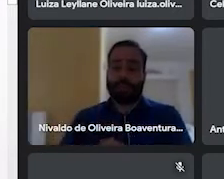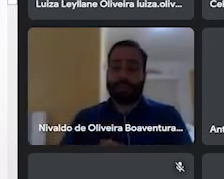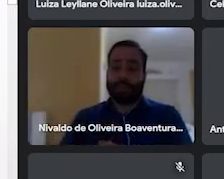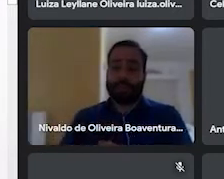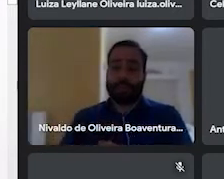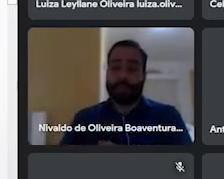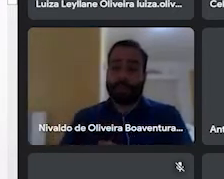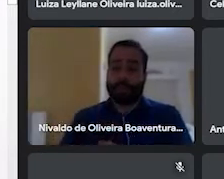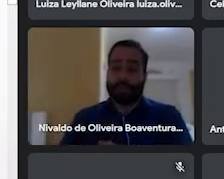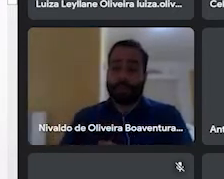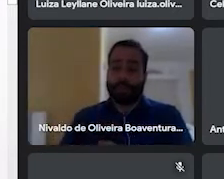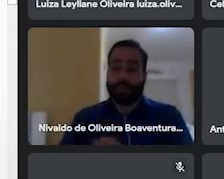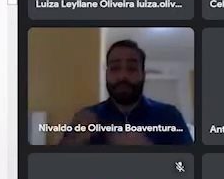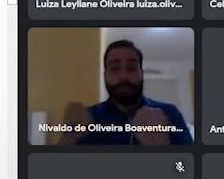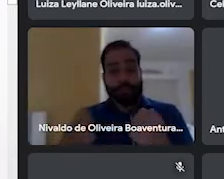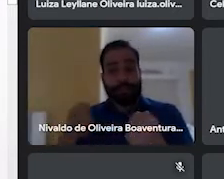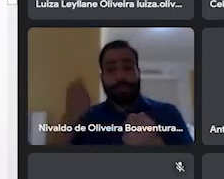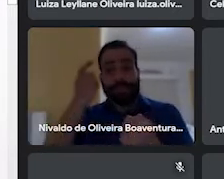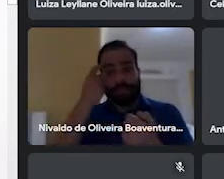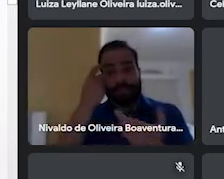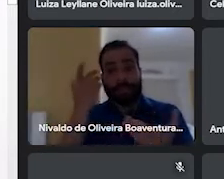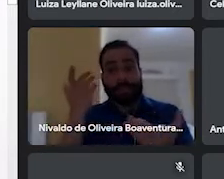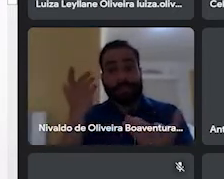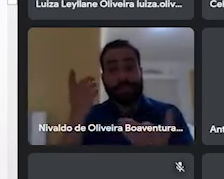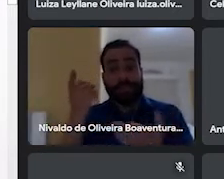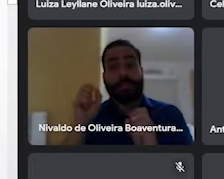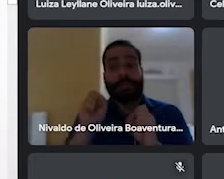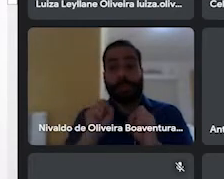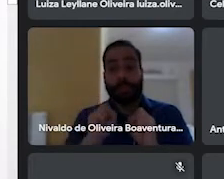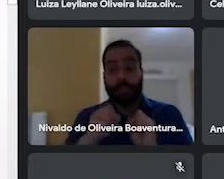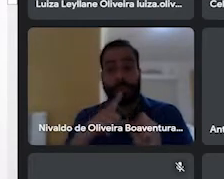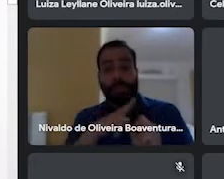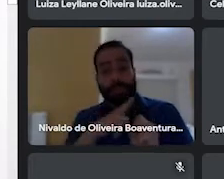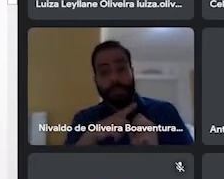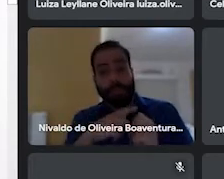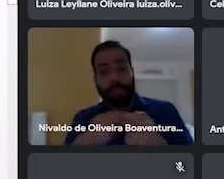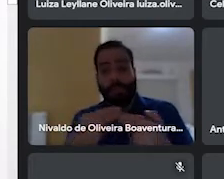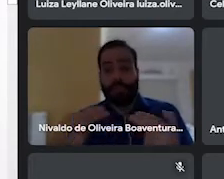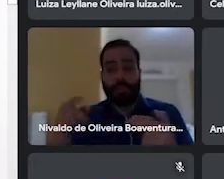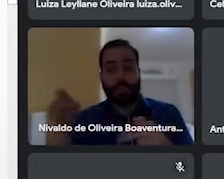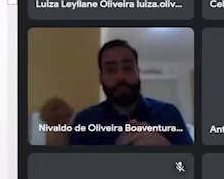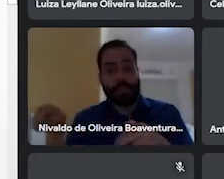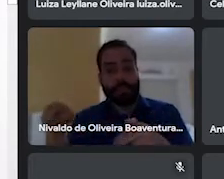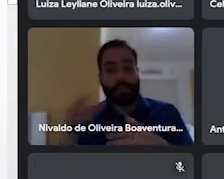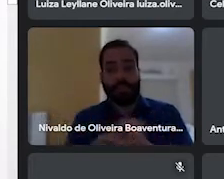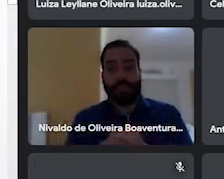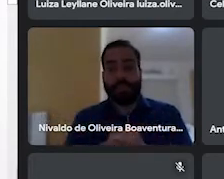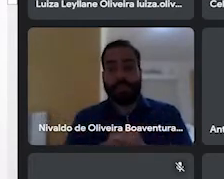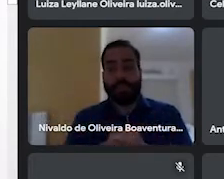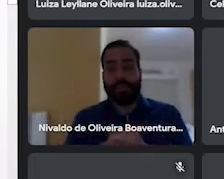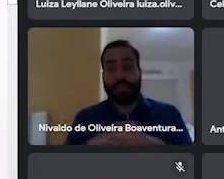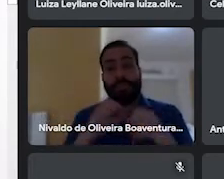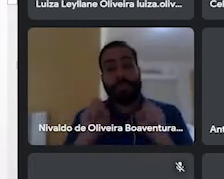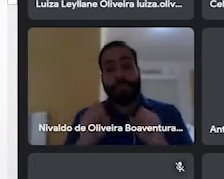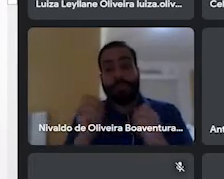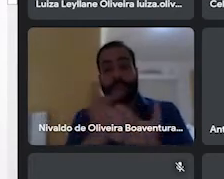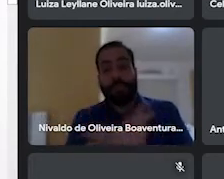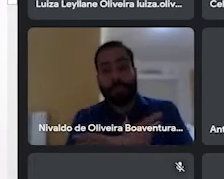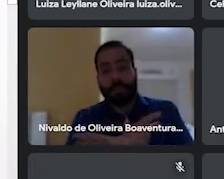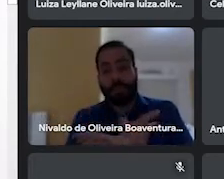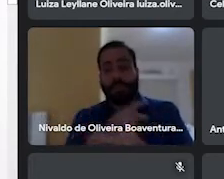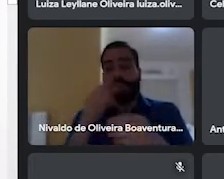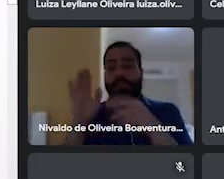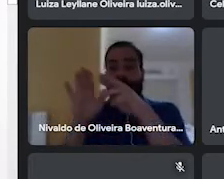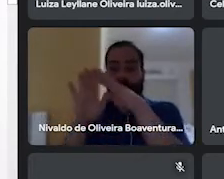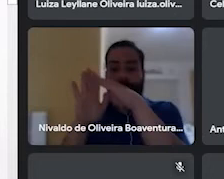Então eu já tenho que prever, lá pode ter isso. Lá pode acontecer, ter